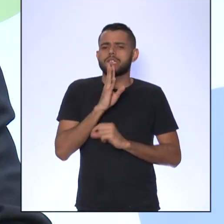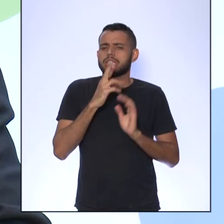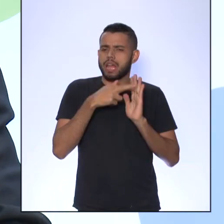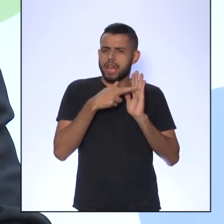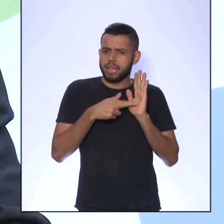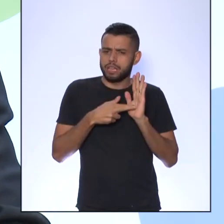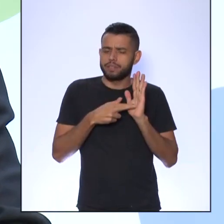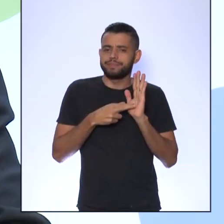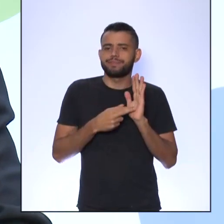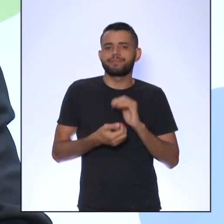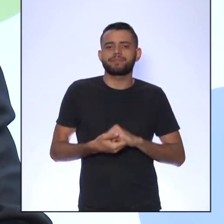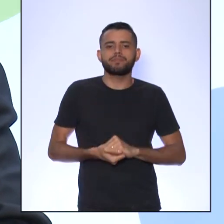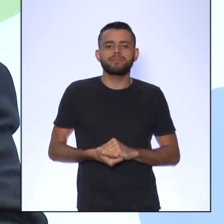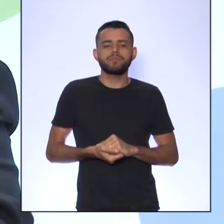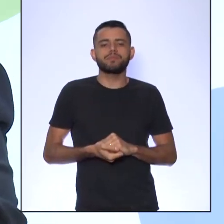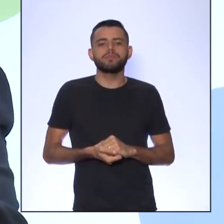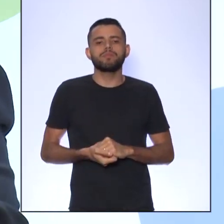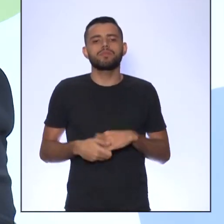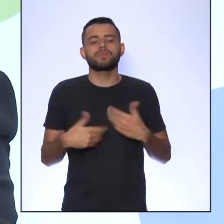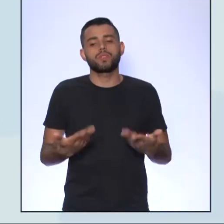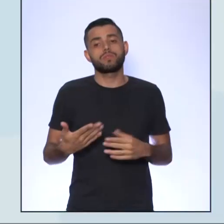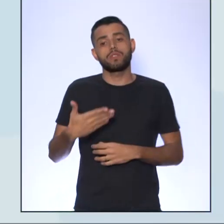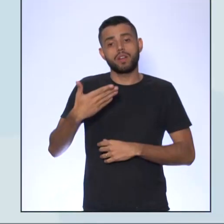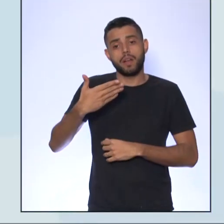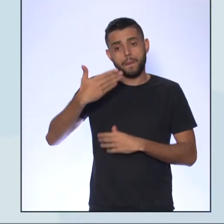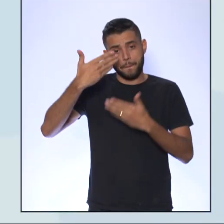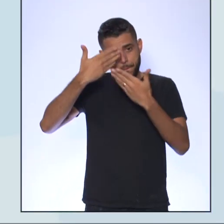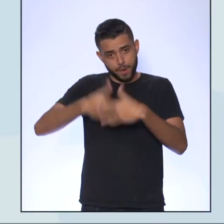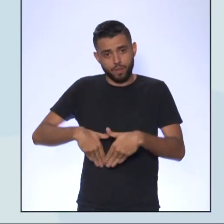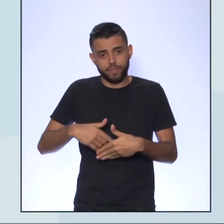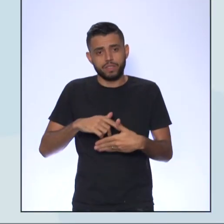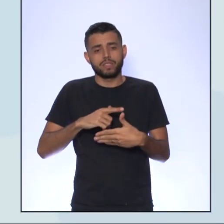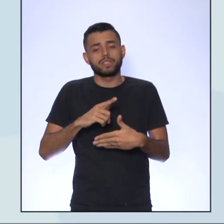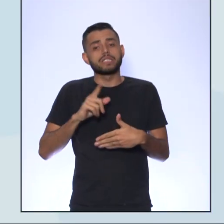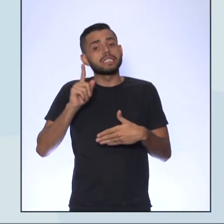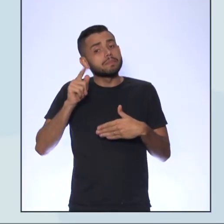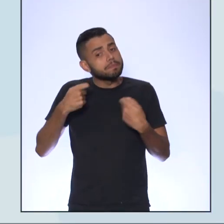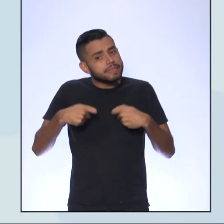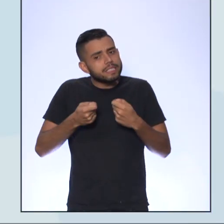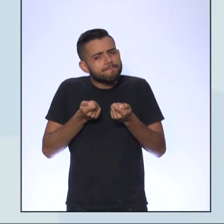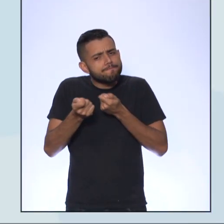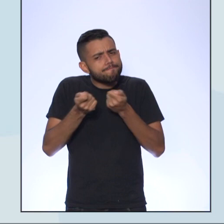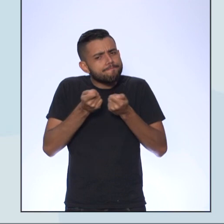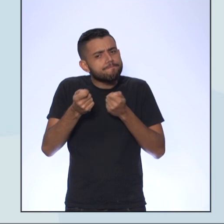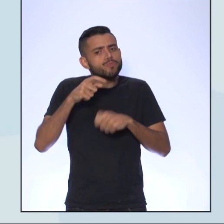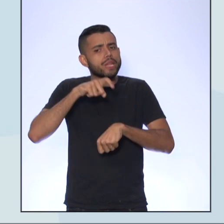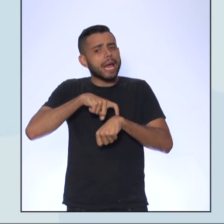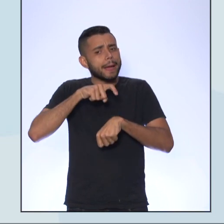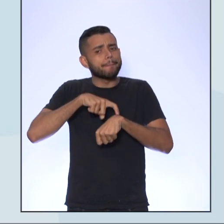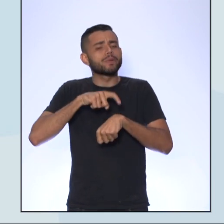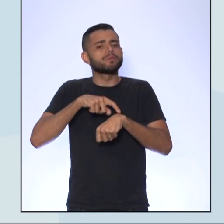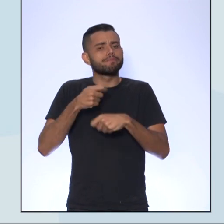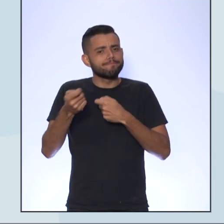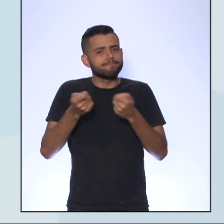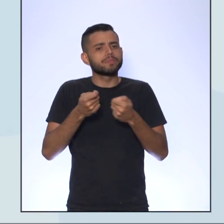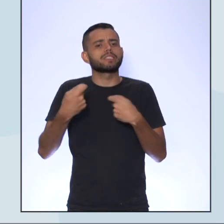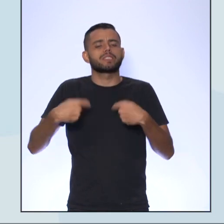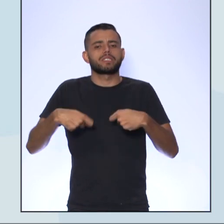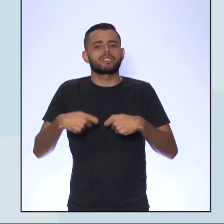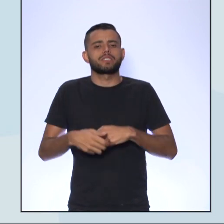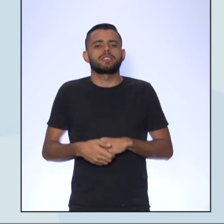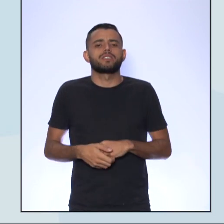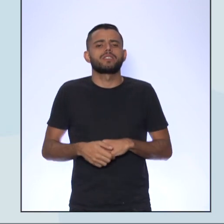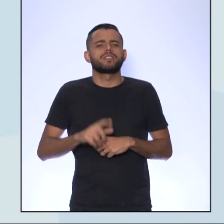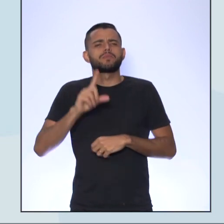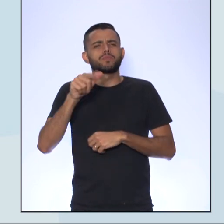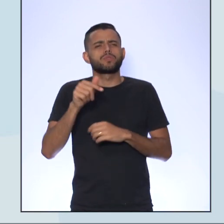regra. Então, lembrando, né, a prova tem uma questão de administração de tempo. Né? Eu acho que uma coisa que é super importante, depois eu também vou perguntar isso